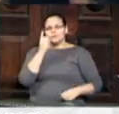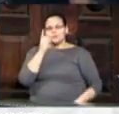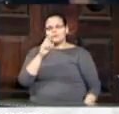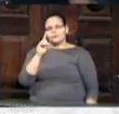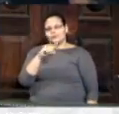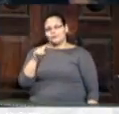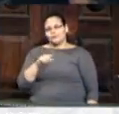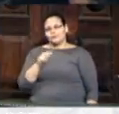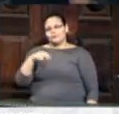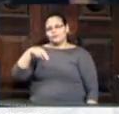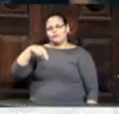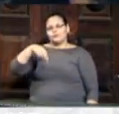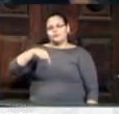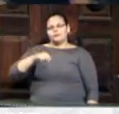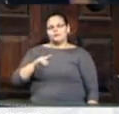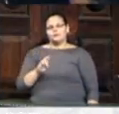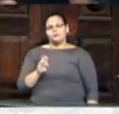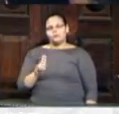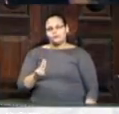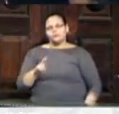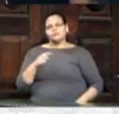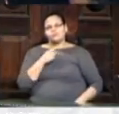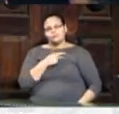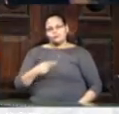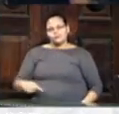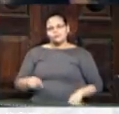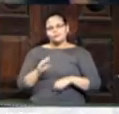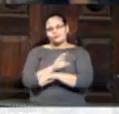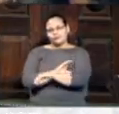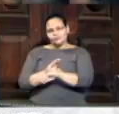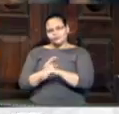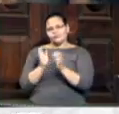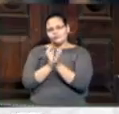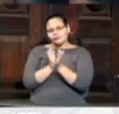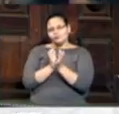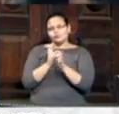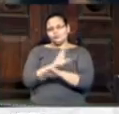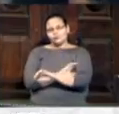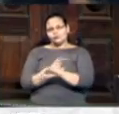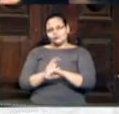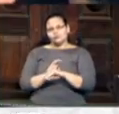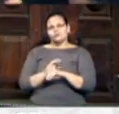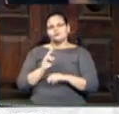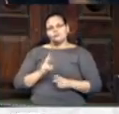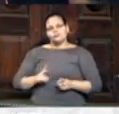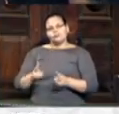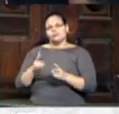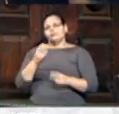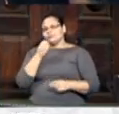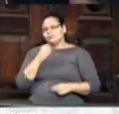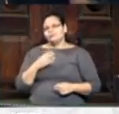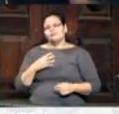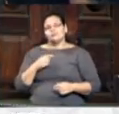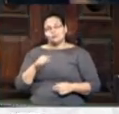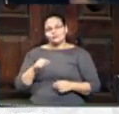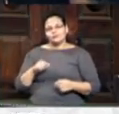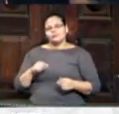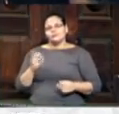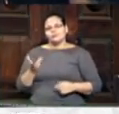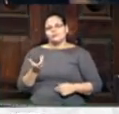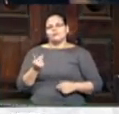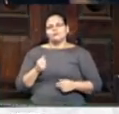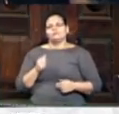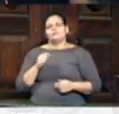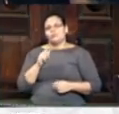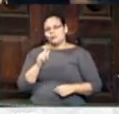que, como presidente da Comissão de Cultura, mais uma vez faz um golaço, porque ele vive fazendo gol aqui nessa alerge.